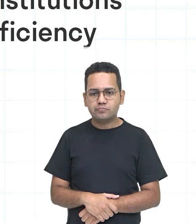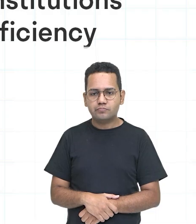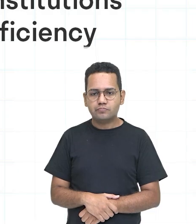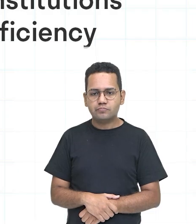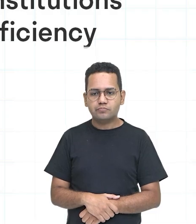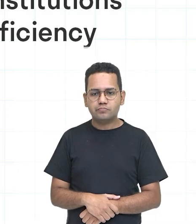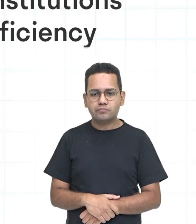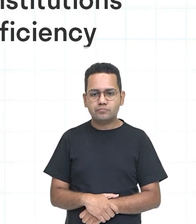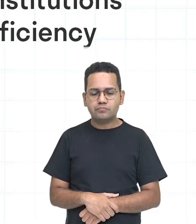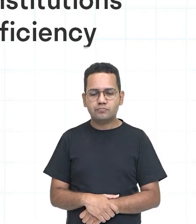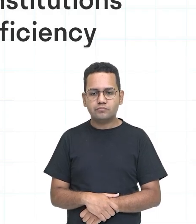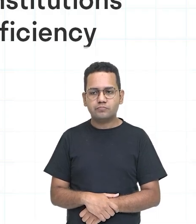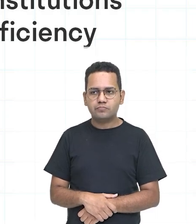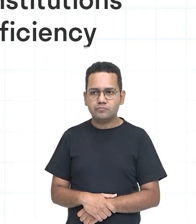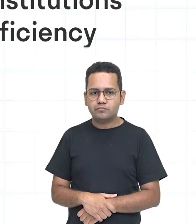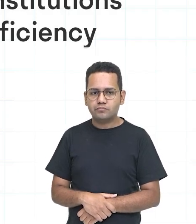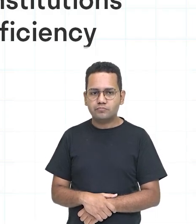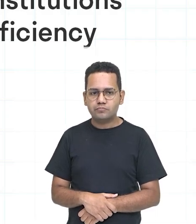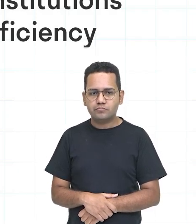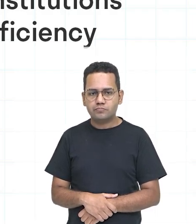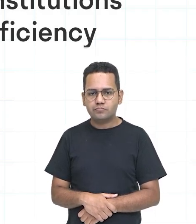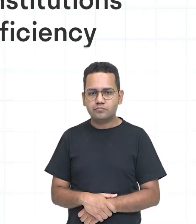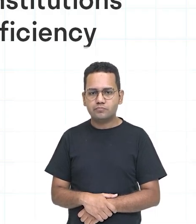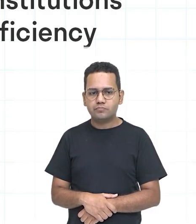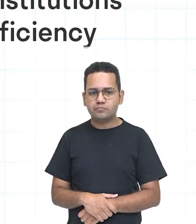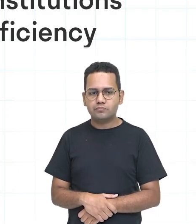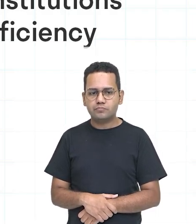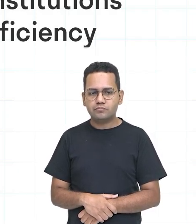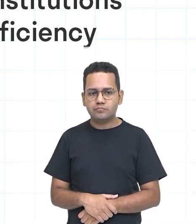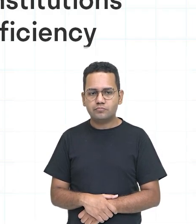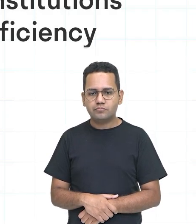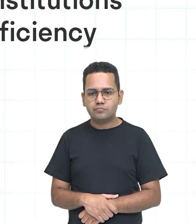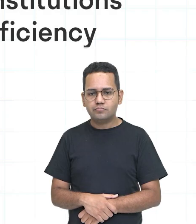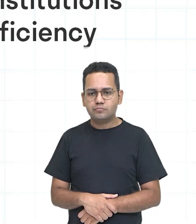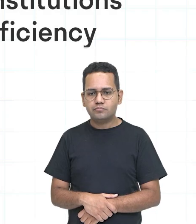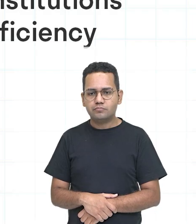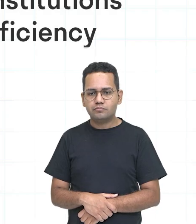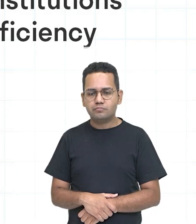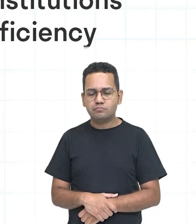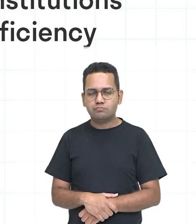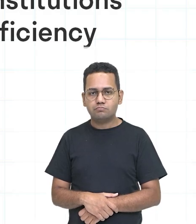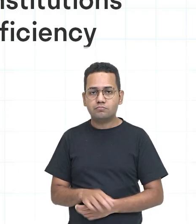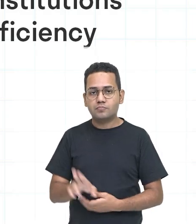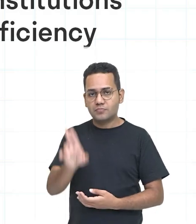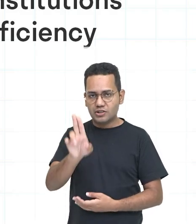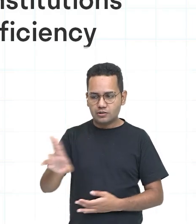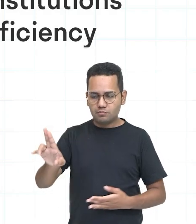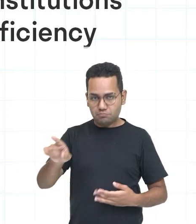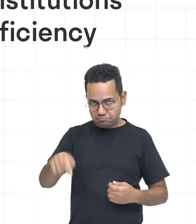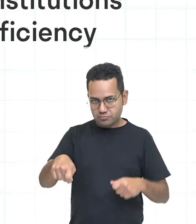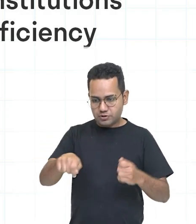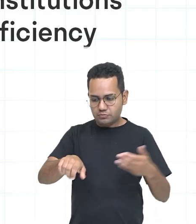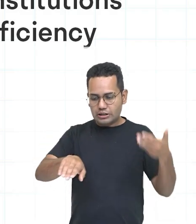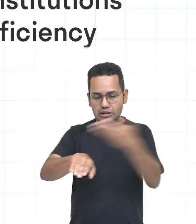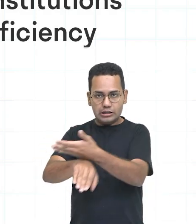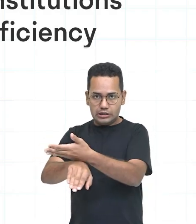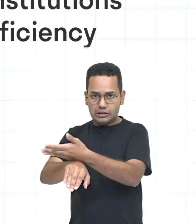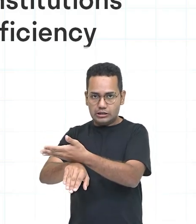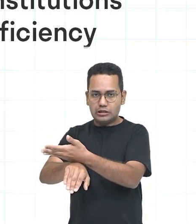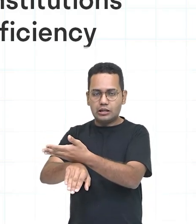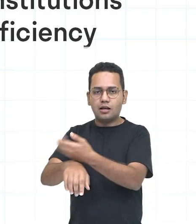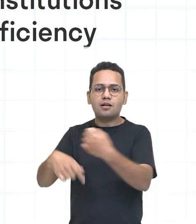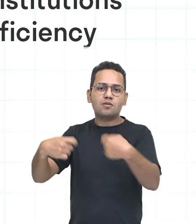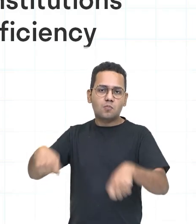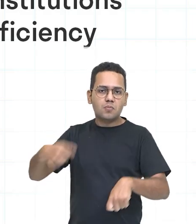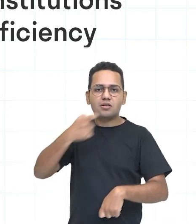seeking to advance their careers of security funding. Então, para adentrar nessas universidades, precisa, então, da língua